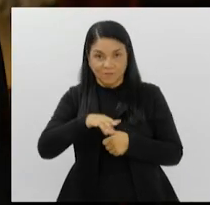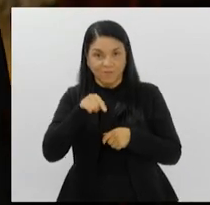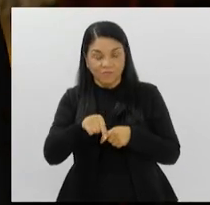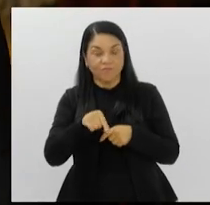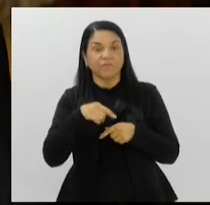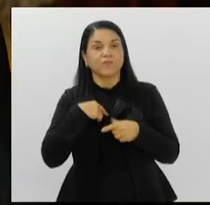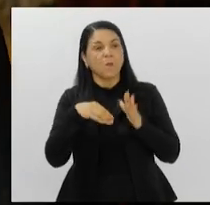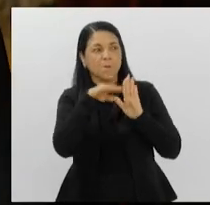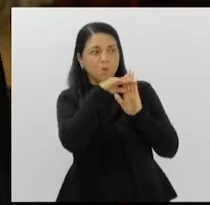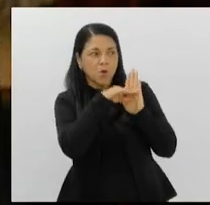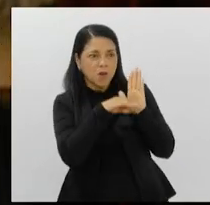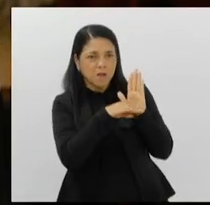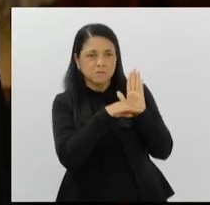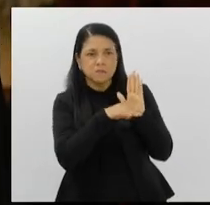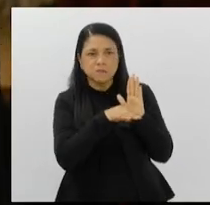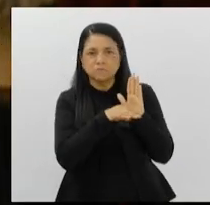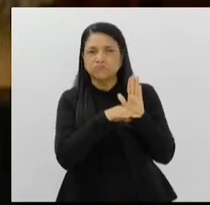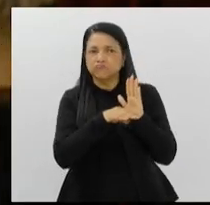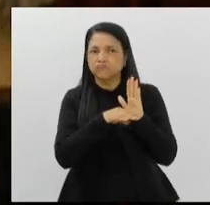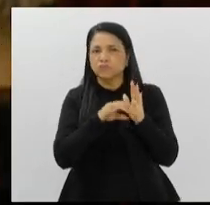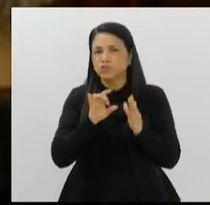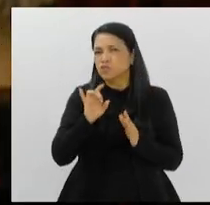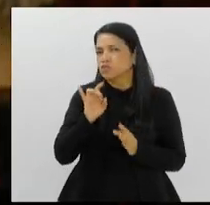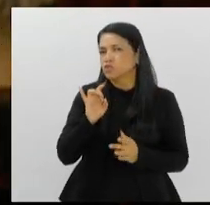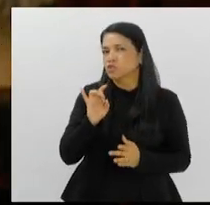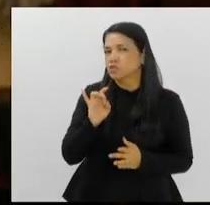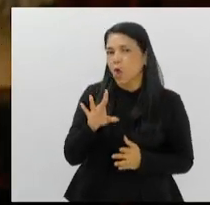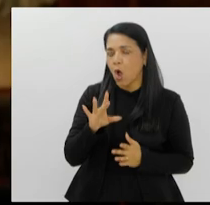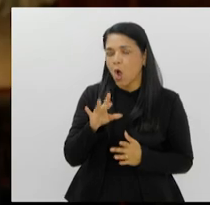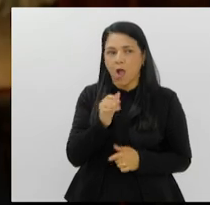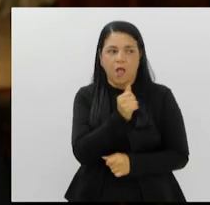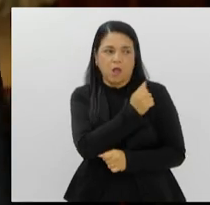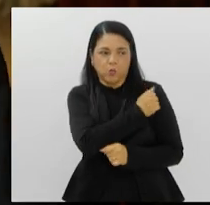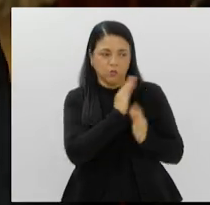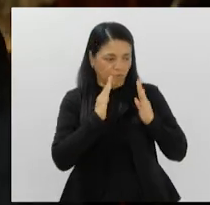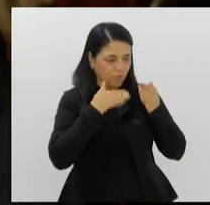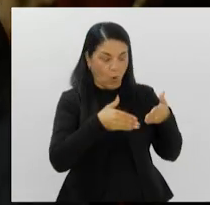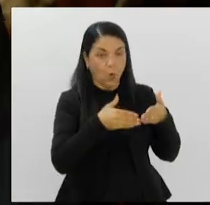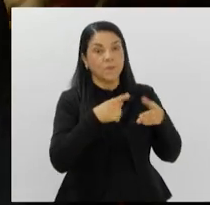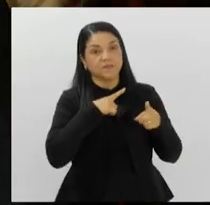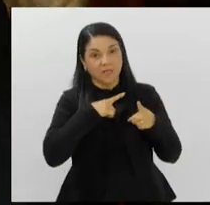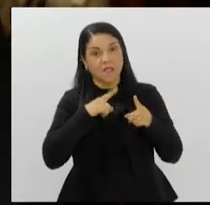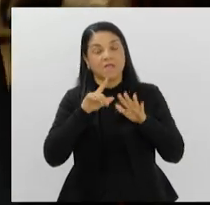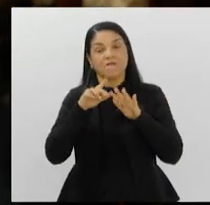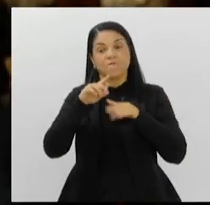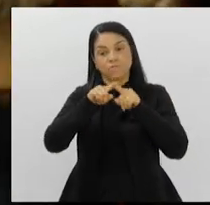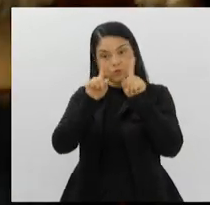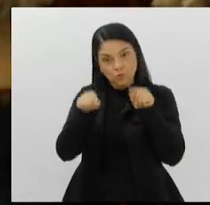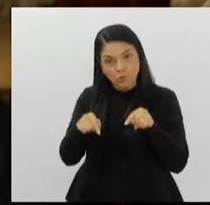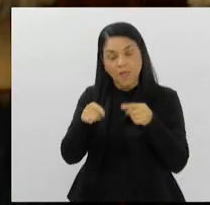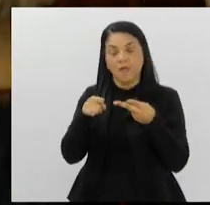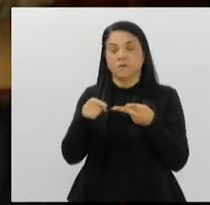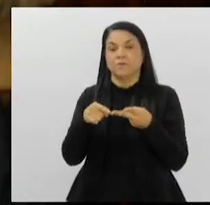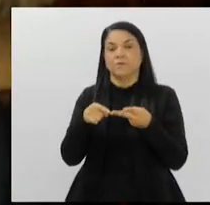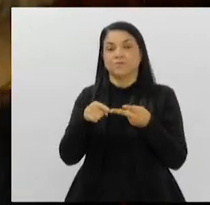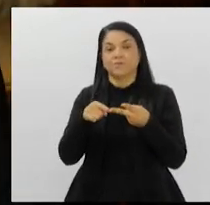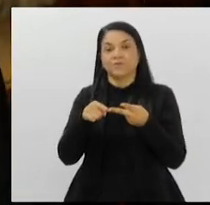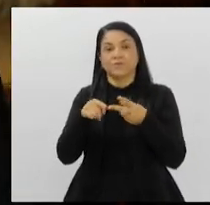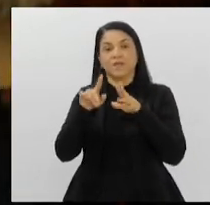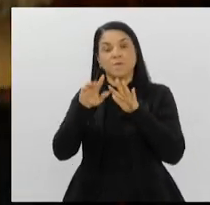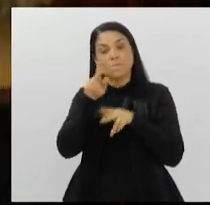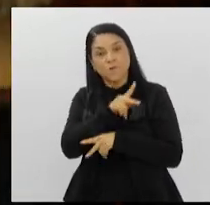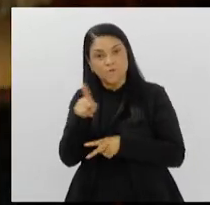programas, eles não são feitos apenas para os alunos, mas envolvem os funcionários, envolvem